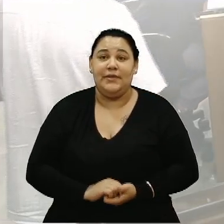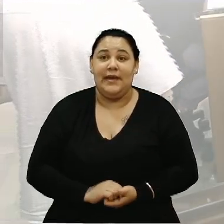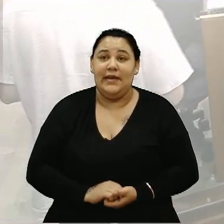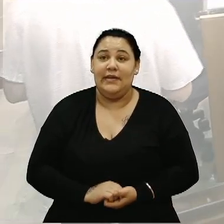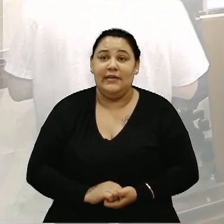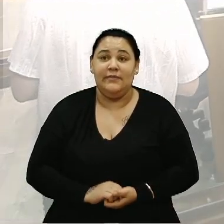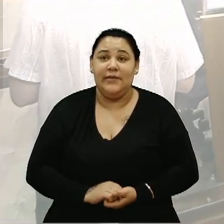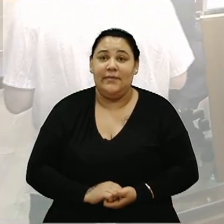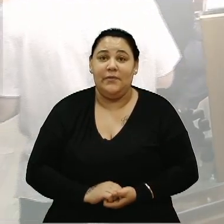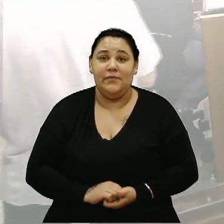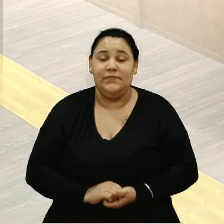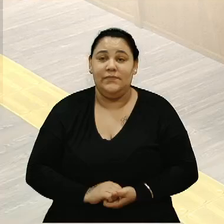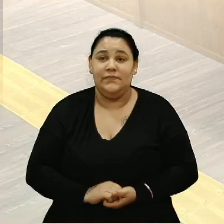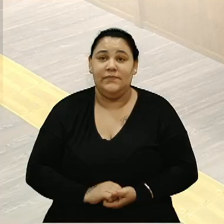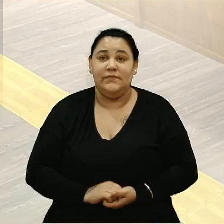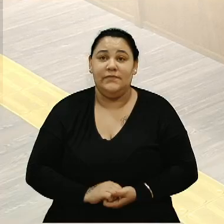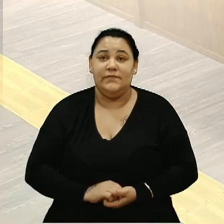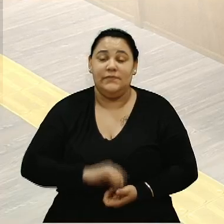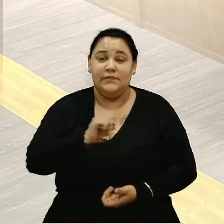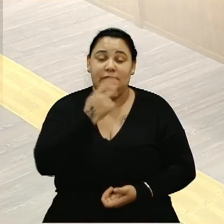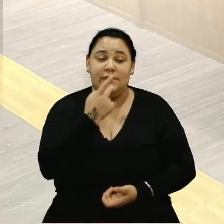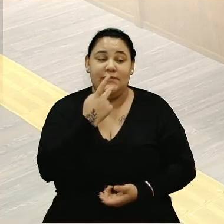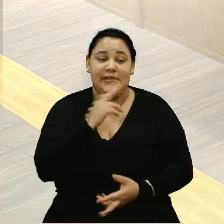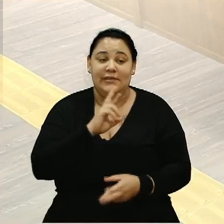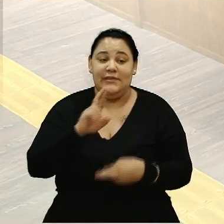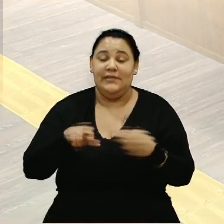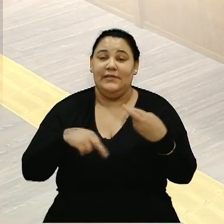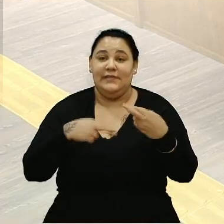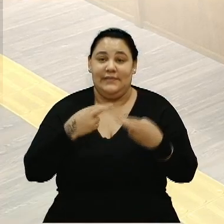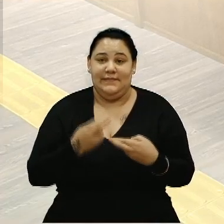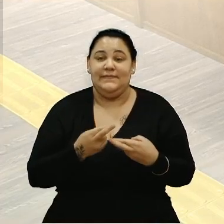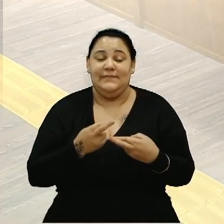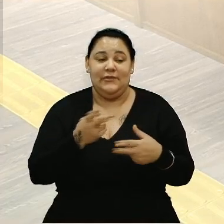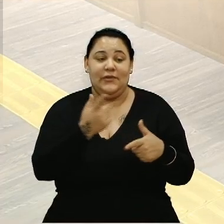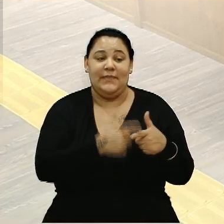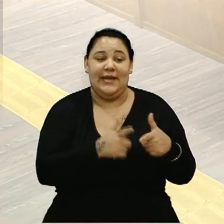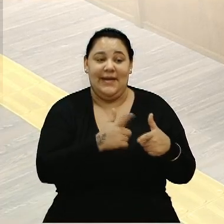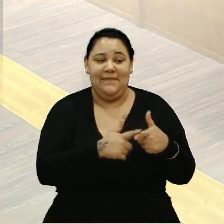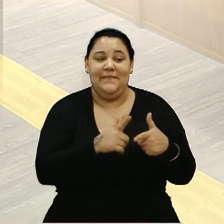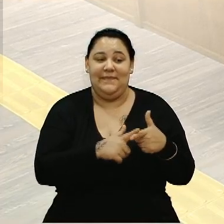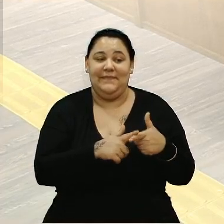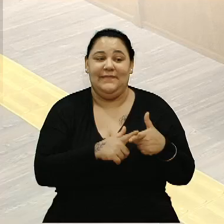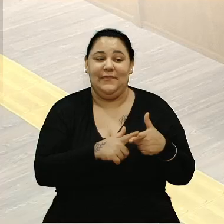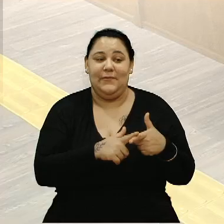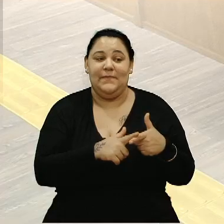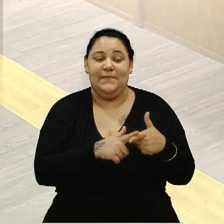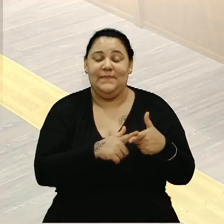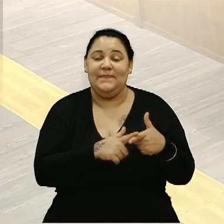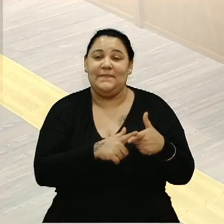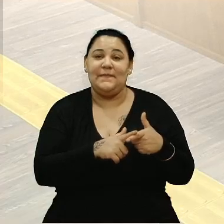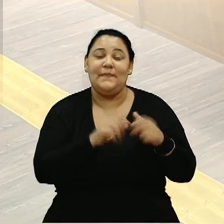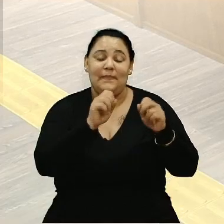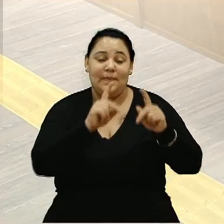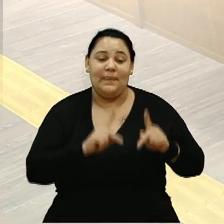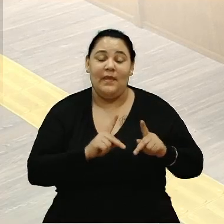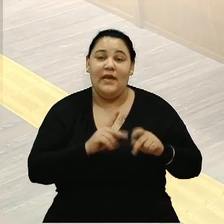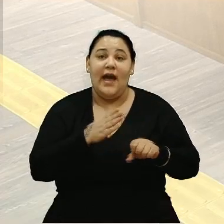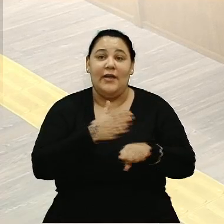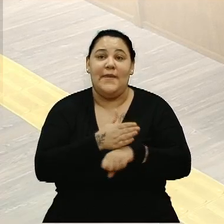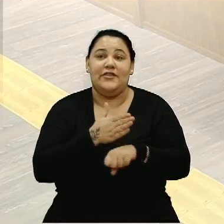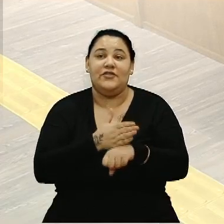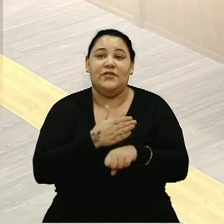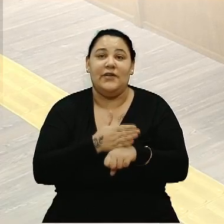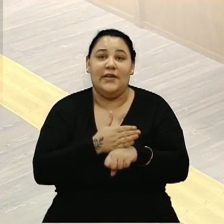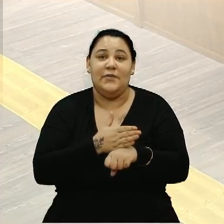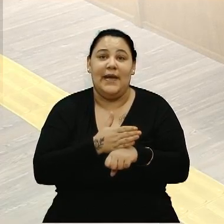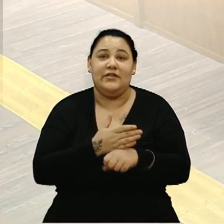meu tema que diz respeito de problemas, porque é isso, né? Quem está no executivo tem que executar. Quem